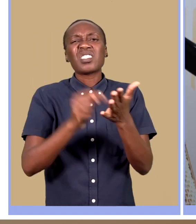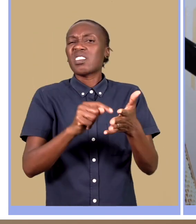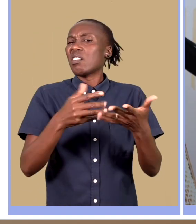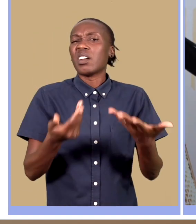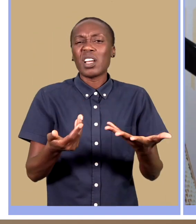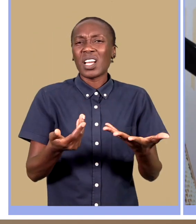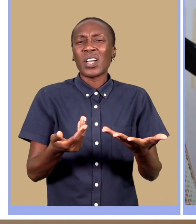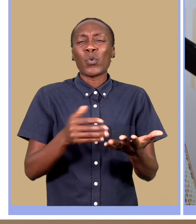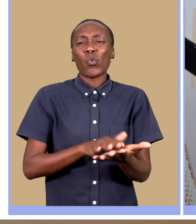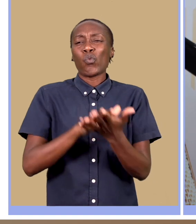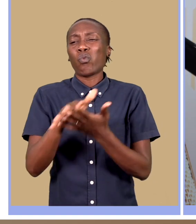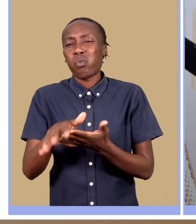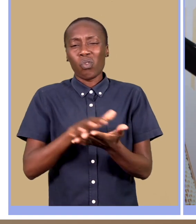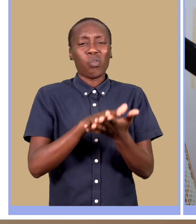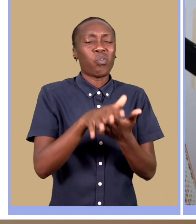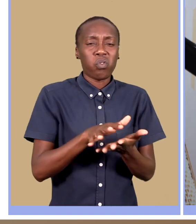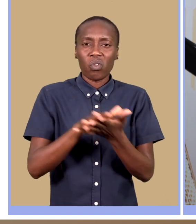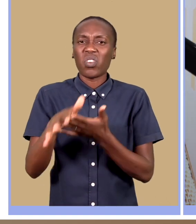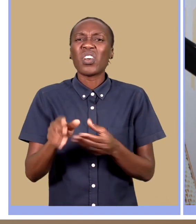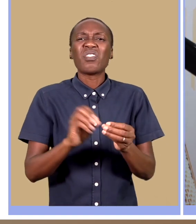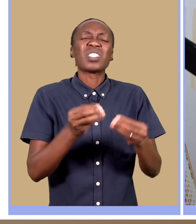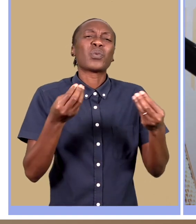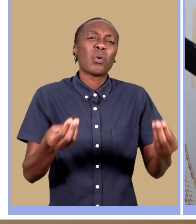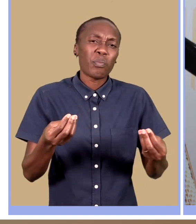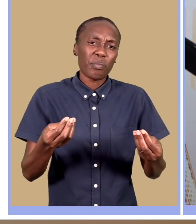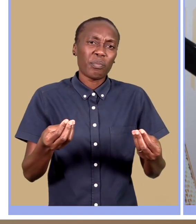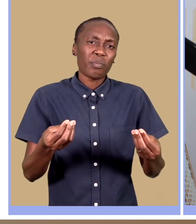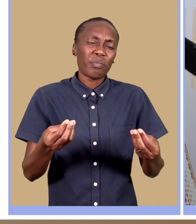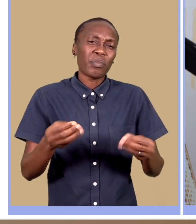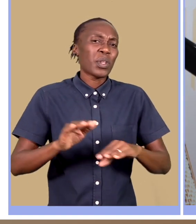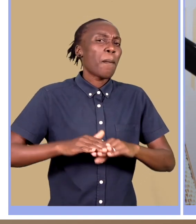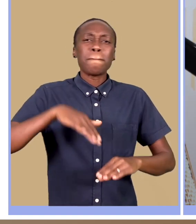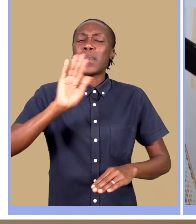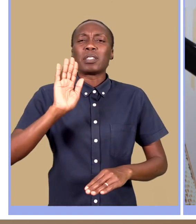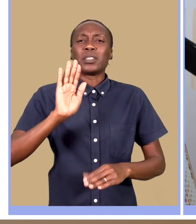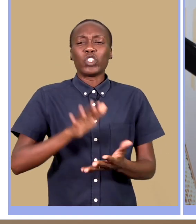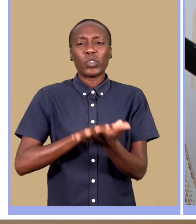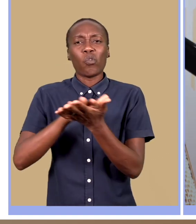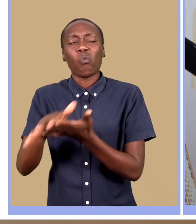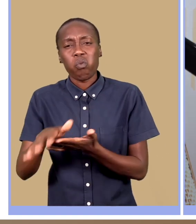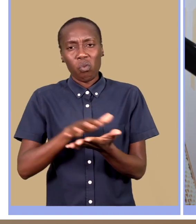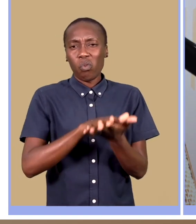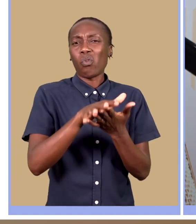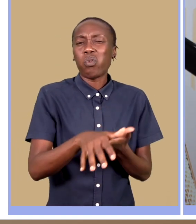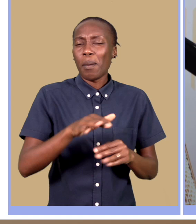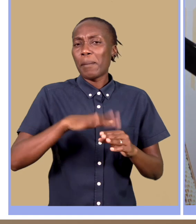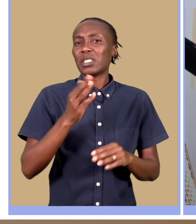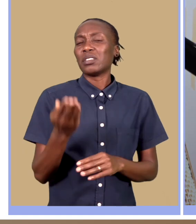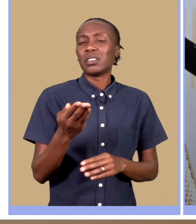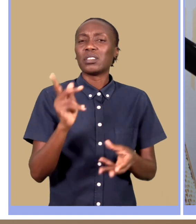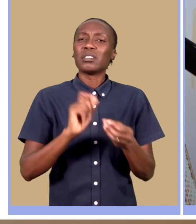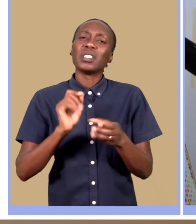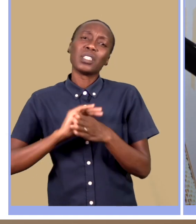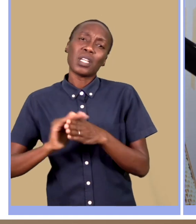redundância, digamos, desnecessária de fundo, portanto, de gastos, não é, de fundos que poderiam